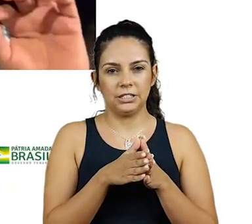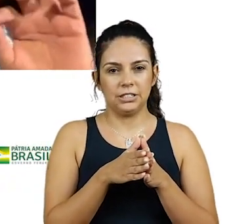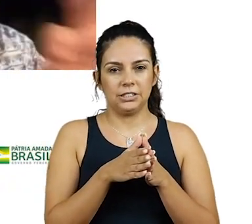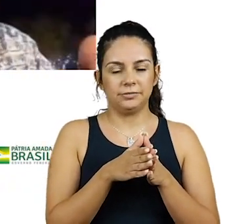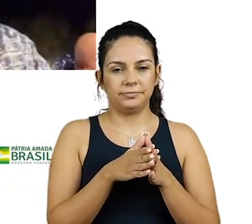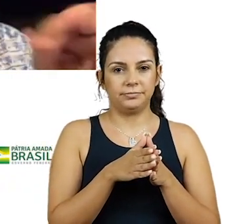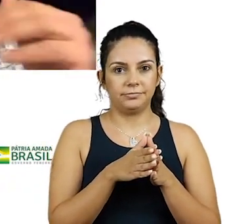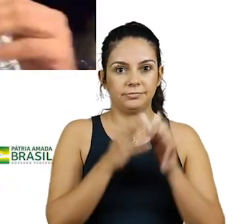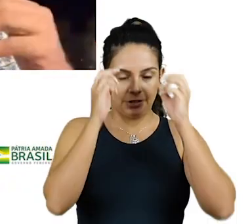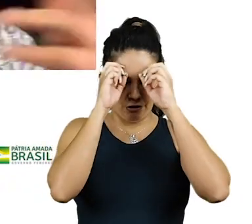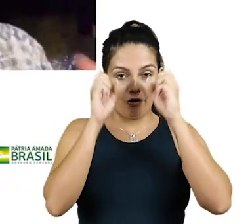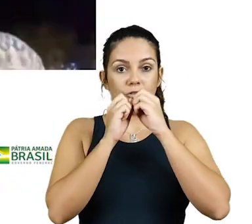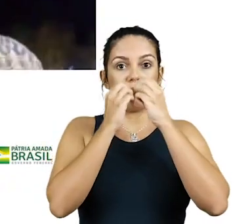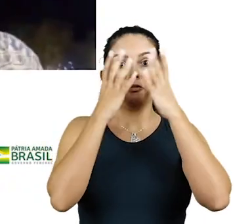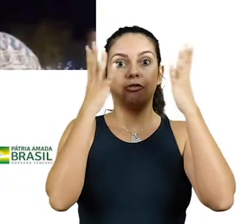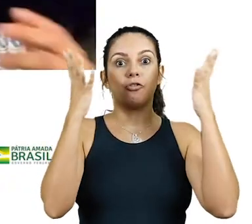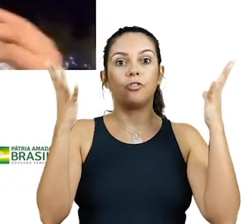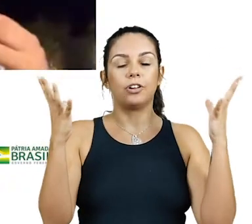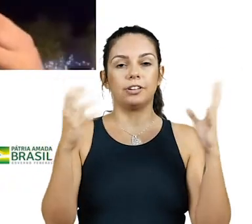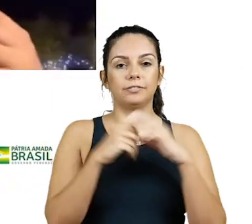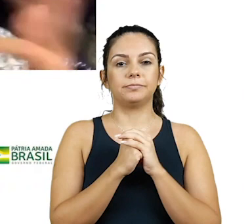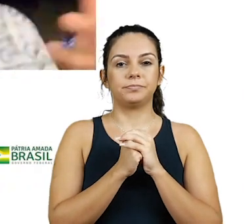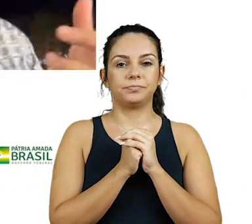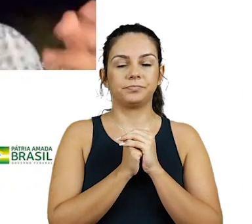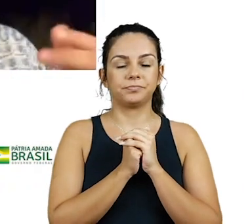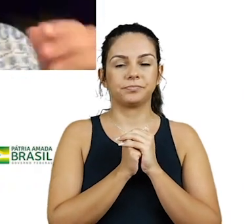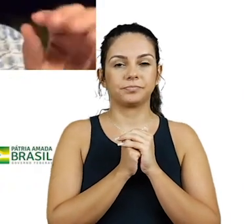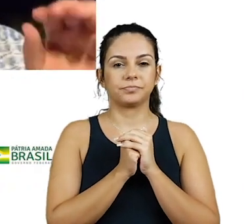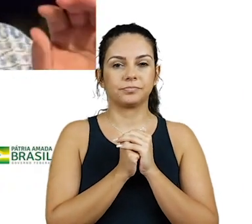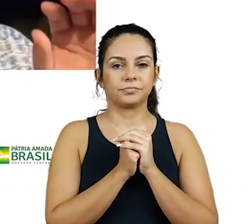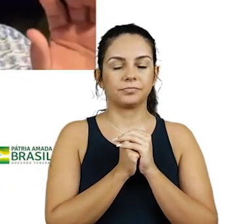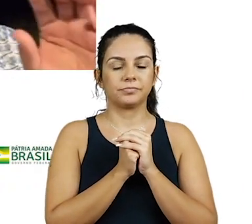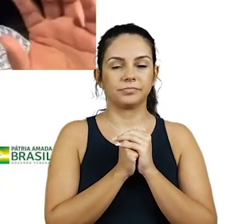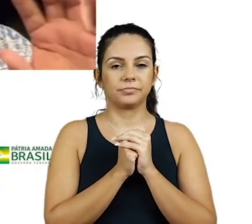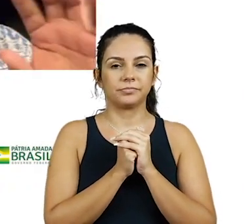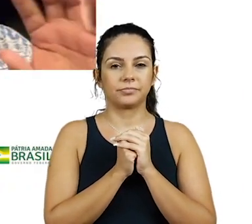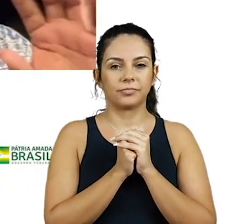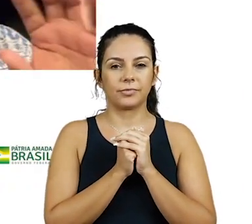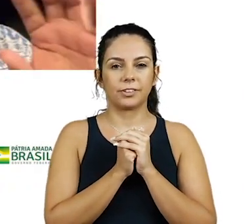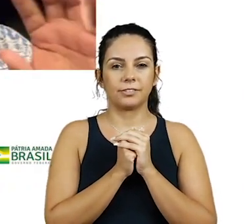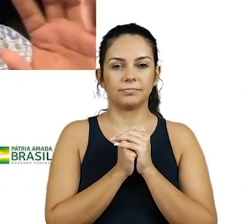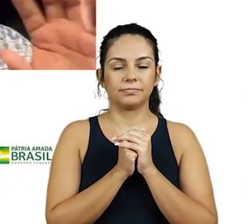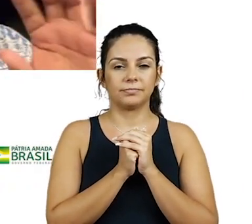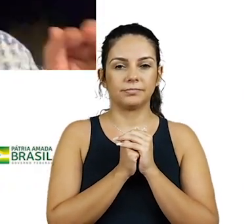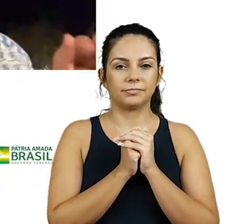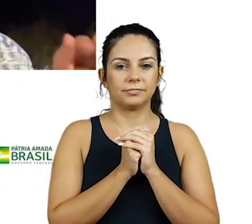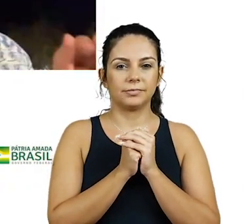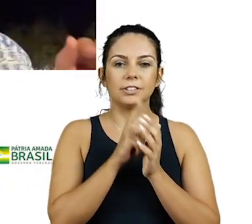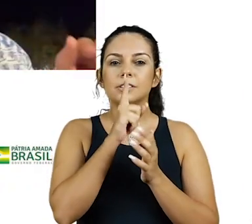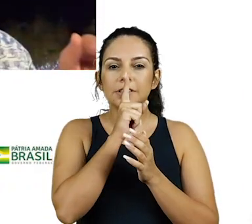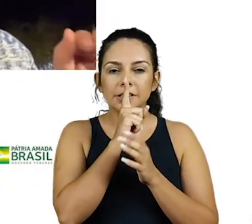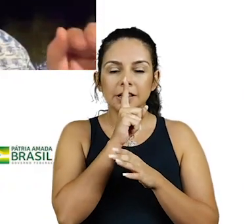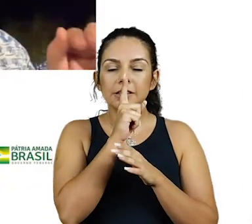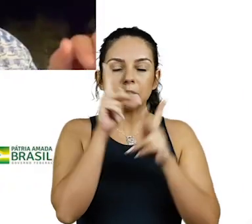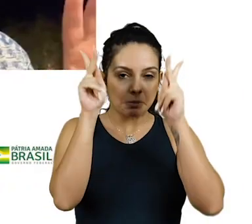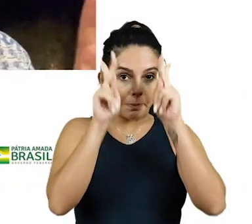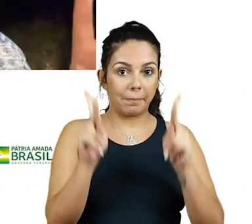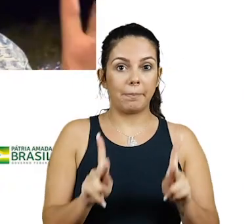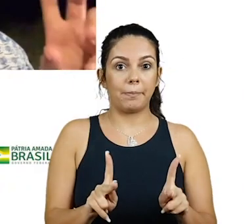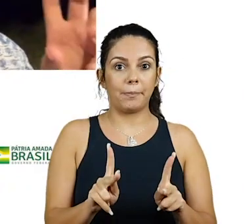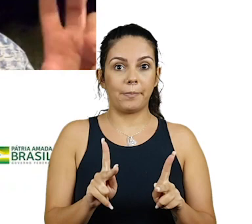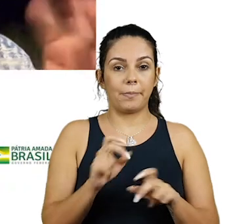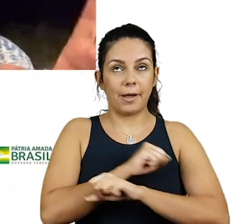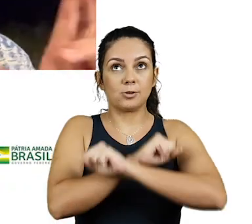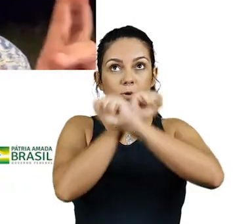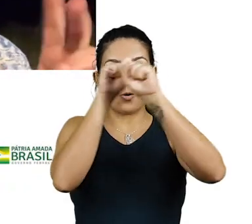essa fluidez, essa fluência, melhor dizendo, ou as duas coisas, ela requer esse silêncio, essa paz da manhã. E